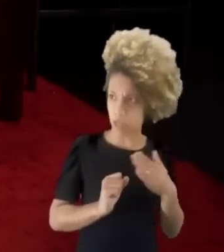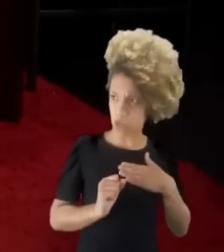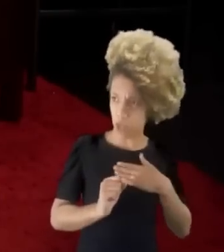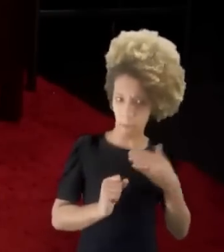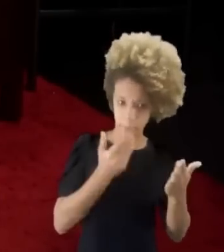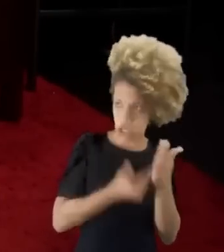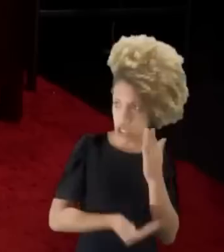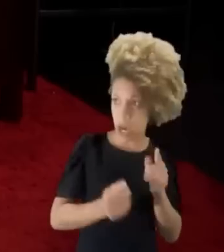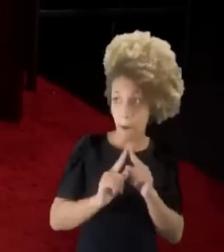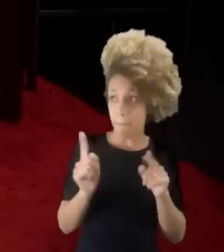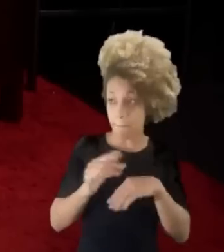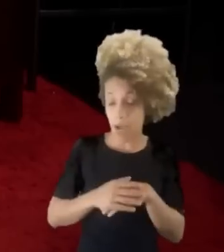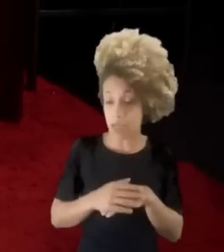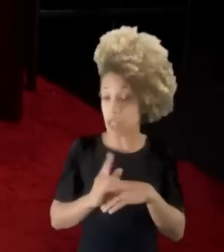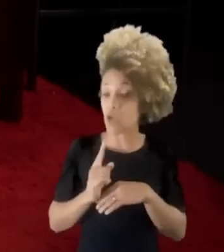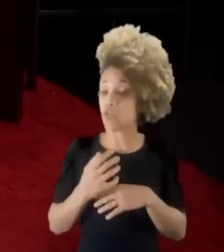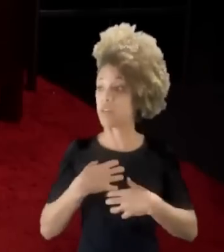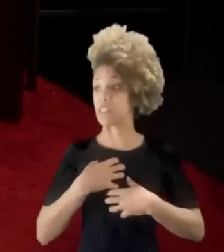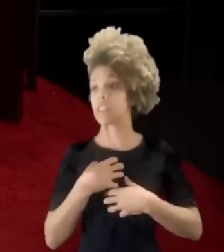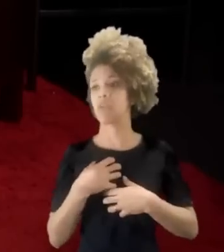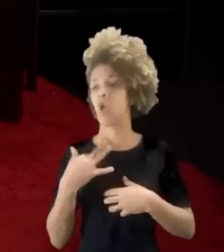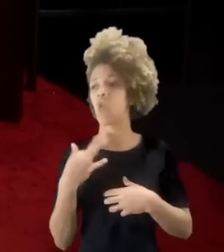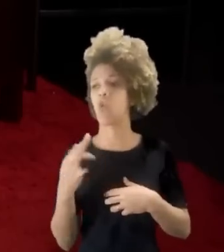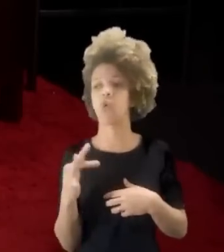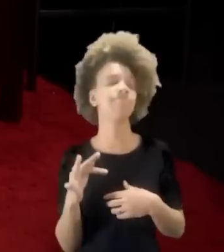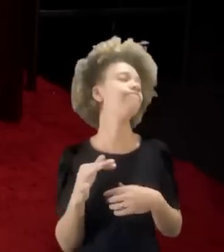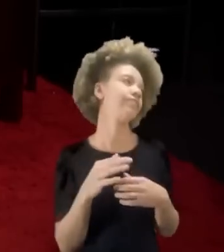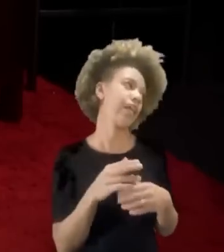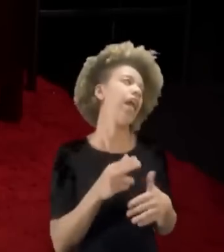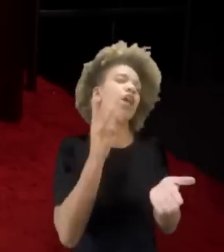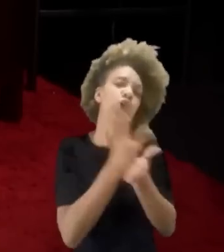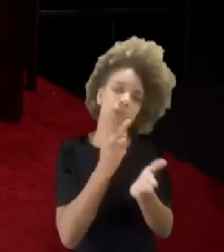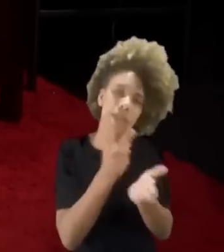mas você não vai sensibilizar tanto quanto você se